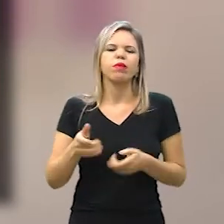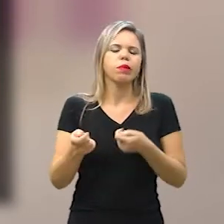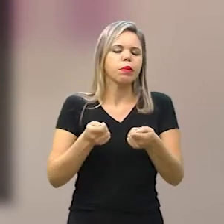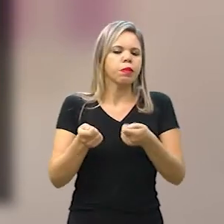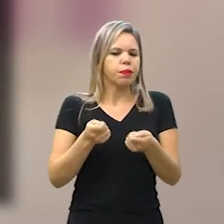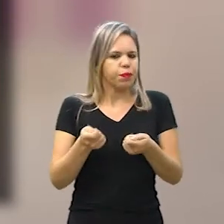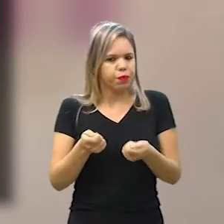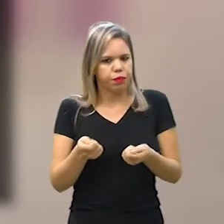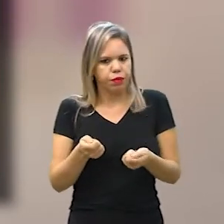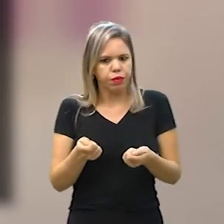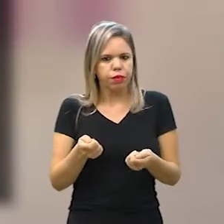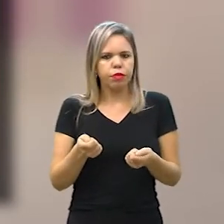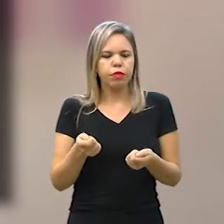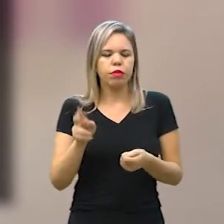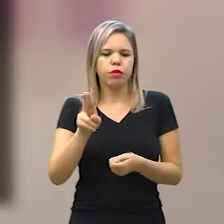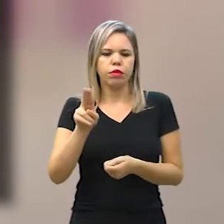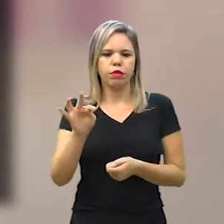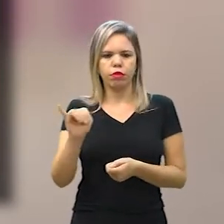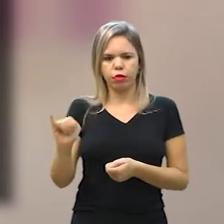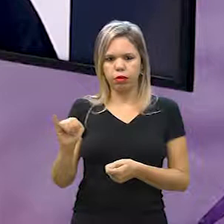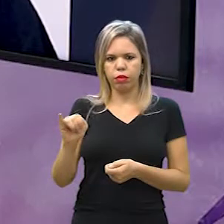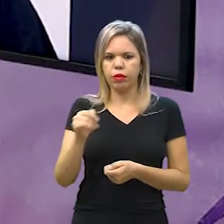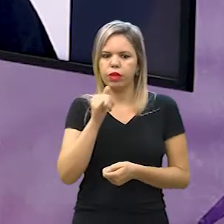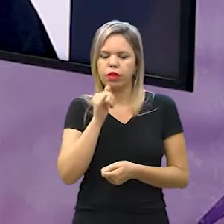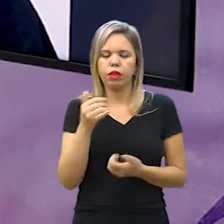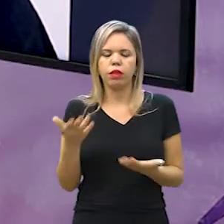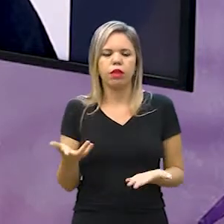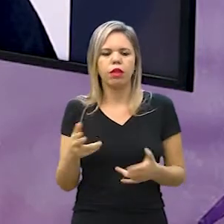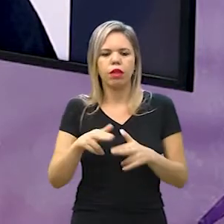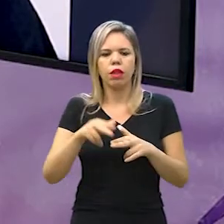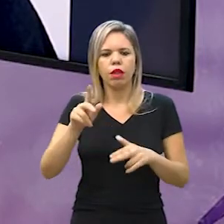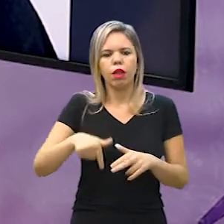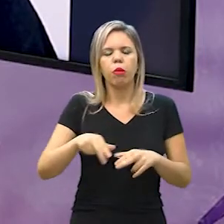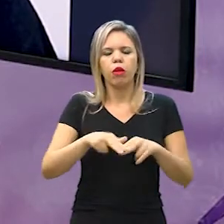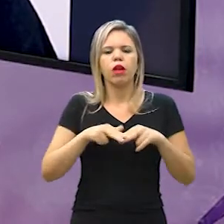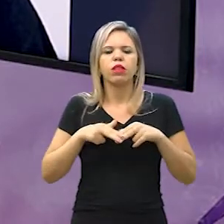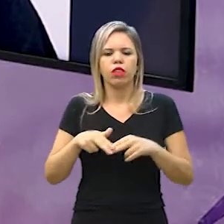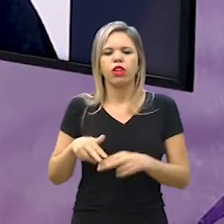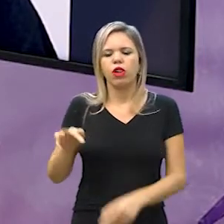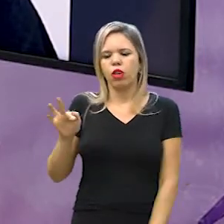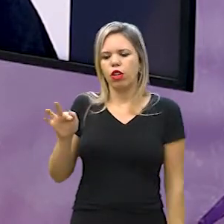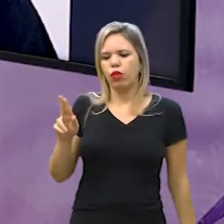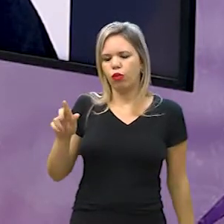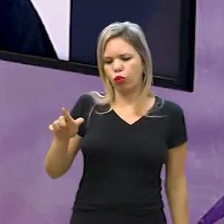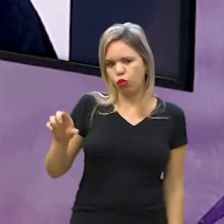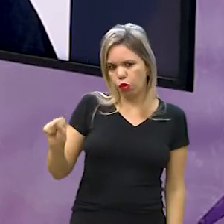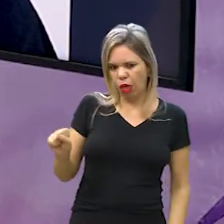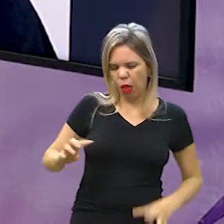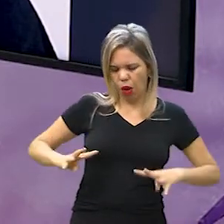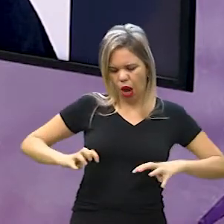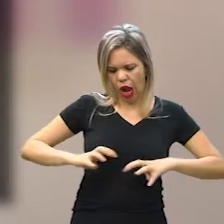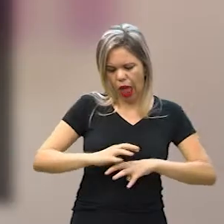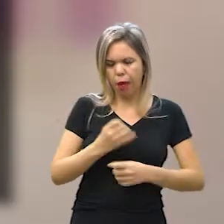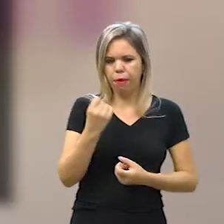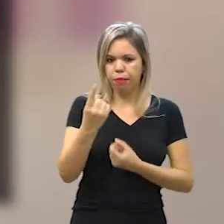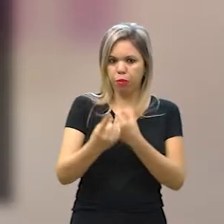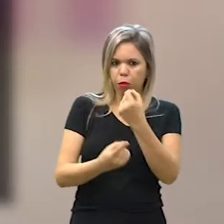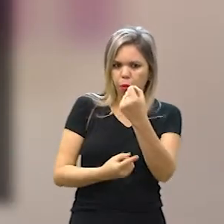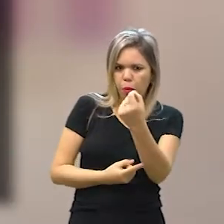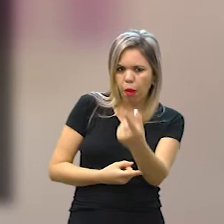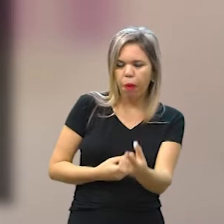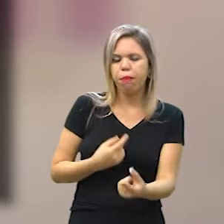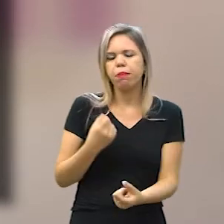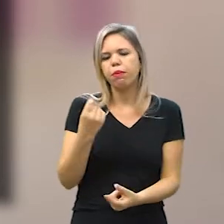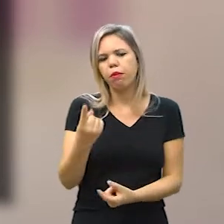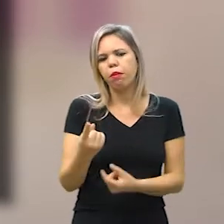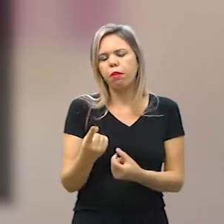do controle mesmo nas melhores UTIs. E a que é causada por fungos, essa já é mais rara? Sim, essa é